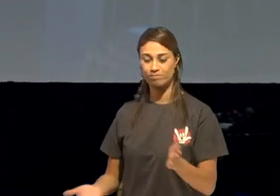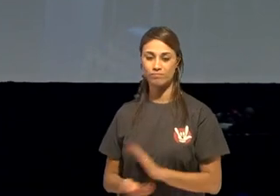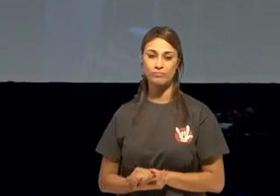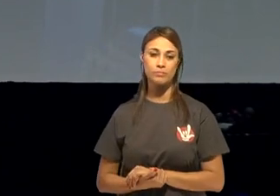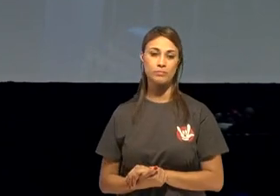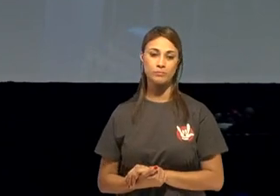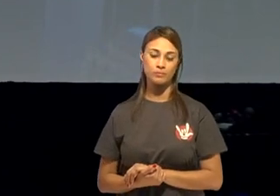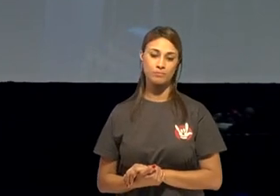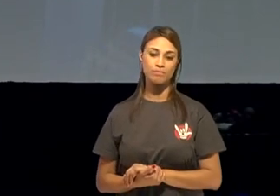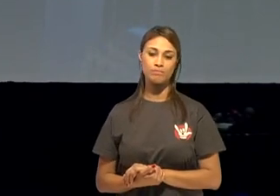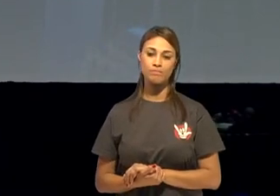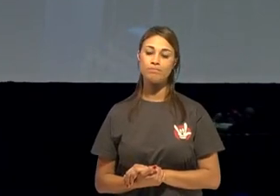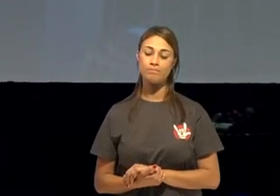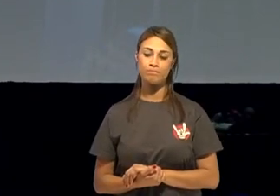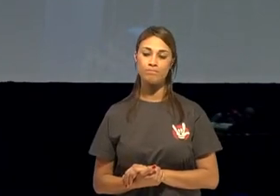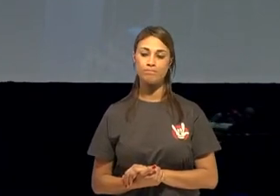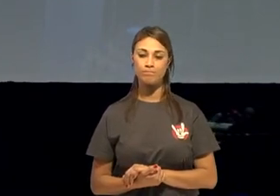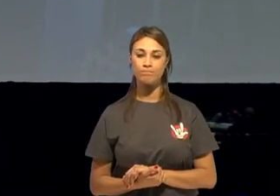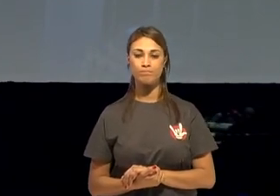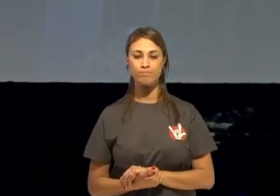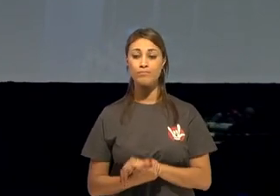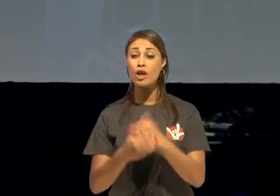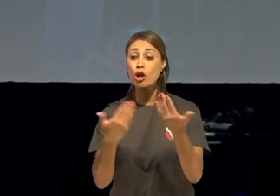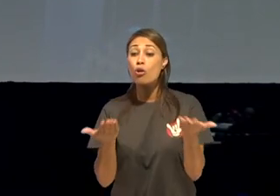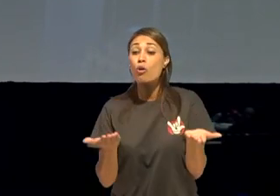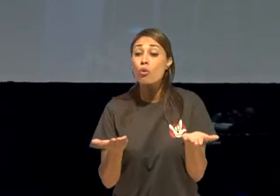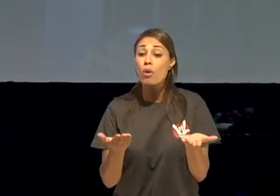Meu irmão, qual que é a sua coroa quando Jesus voltar?